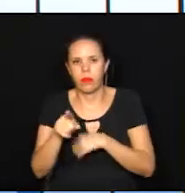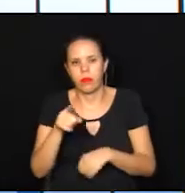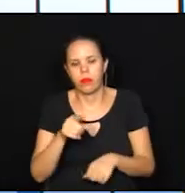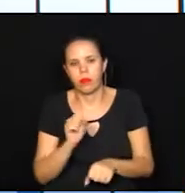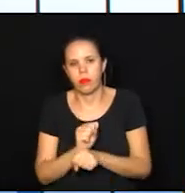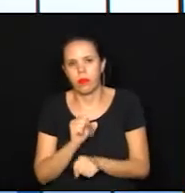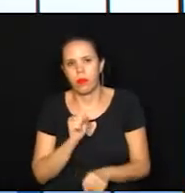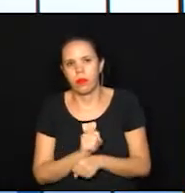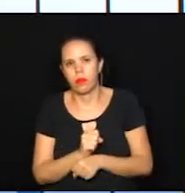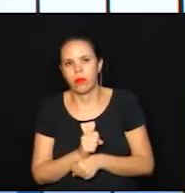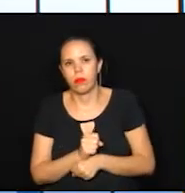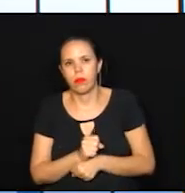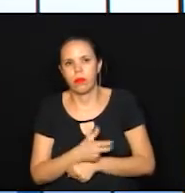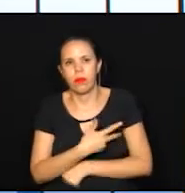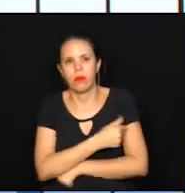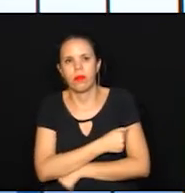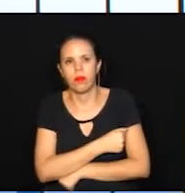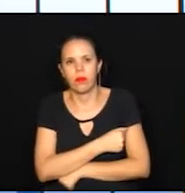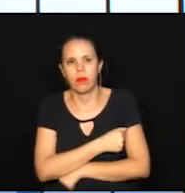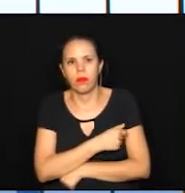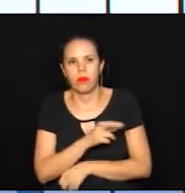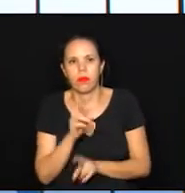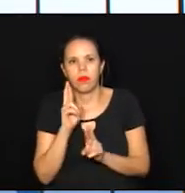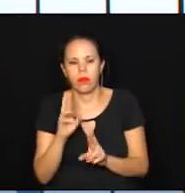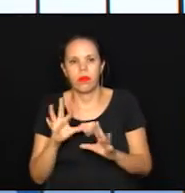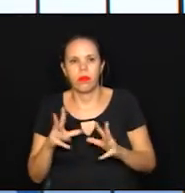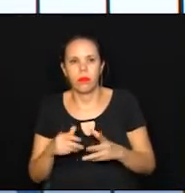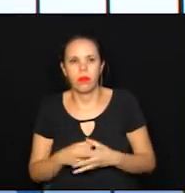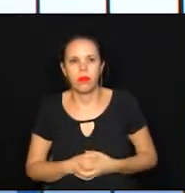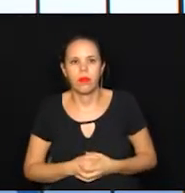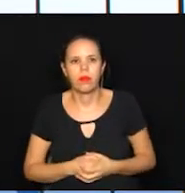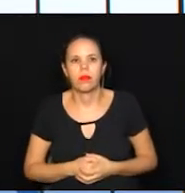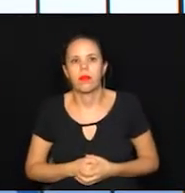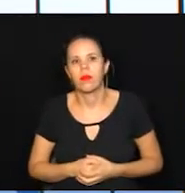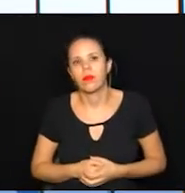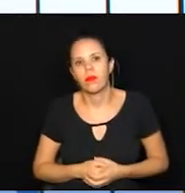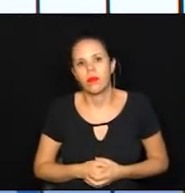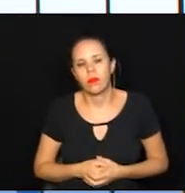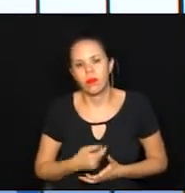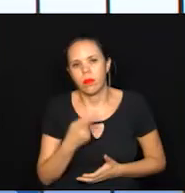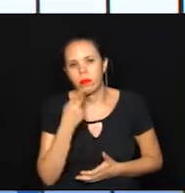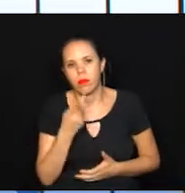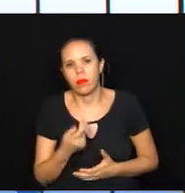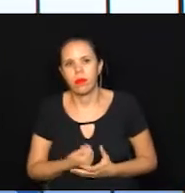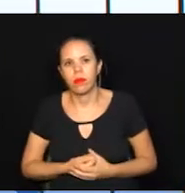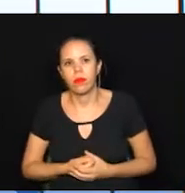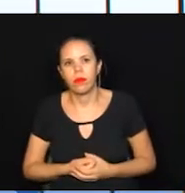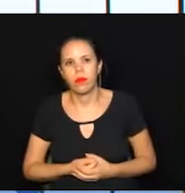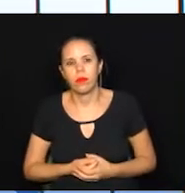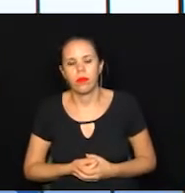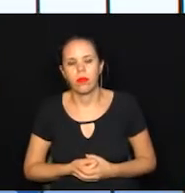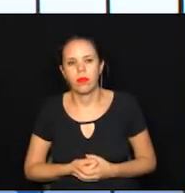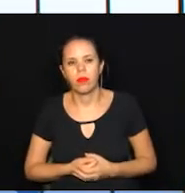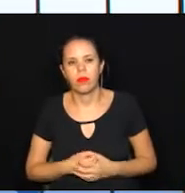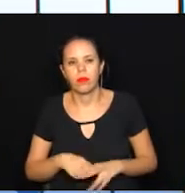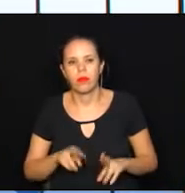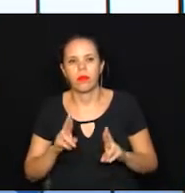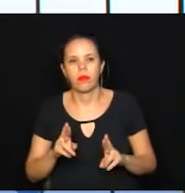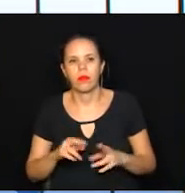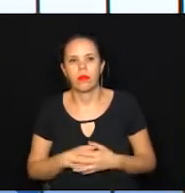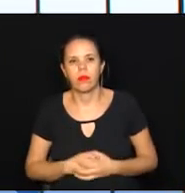te esperando e a vacinação é a grande esperança de todos. Olha, agora a gente vai falar, inclusive, já falando de